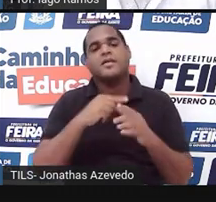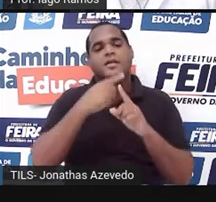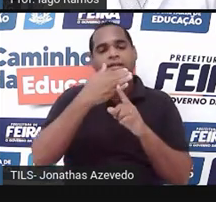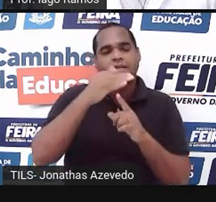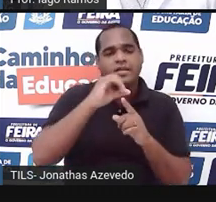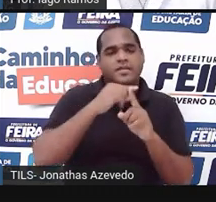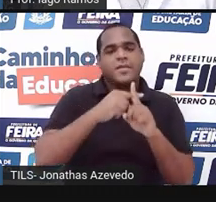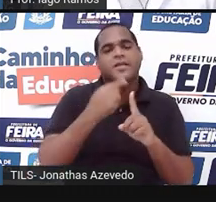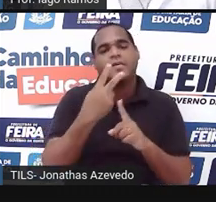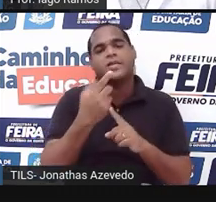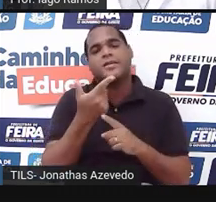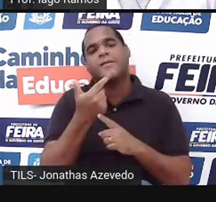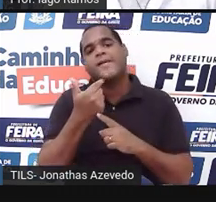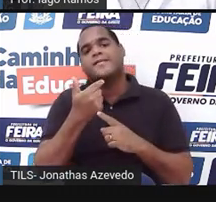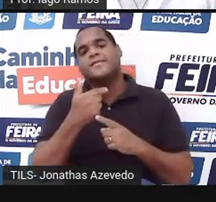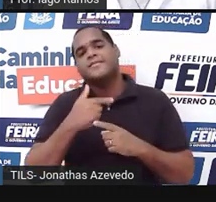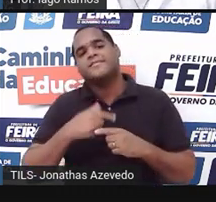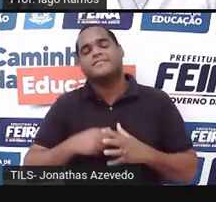D12